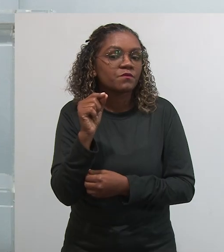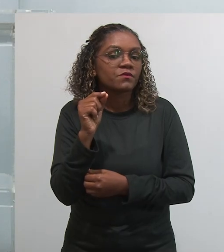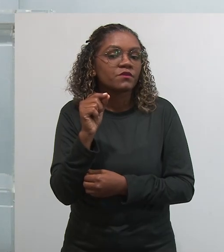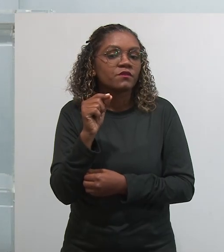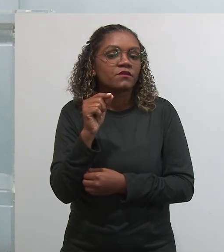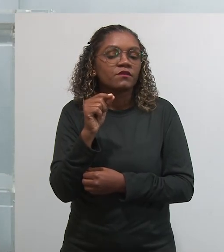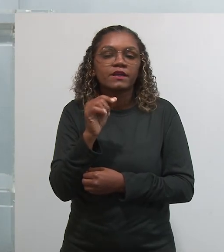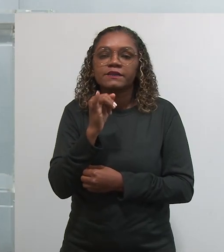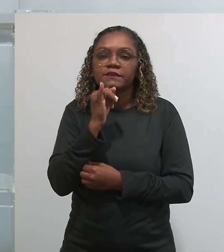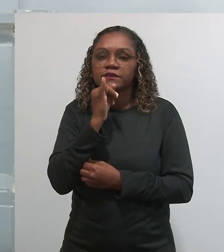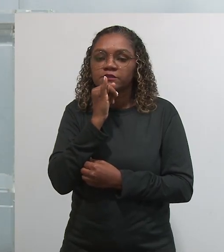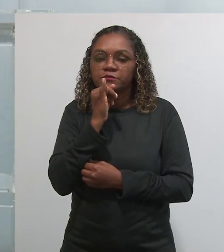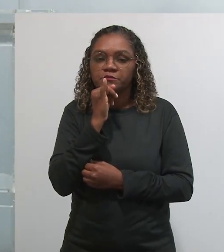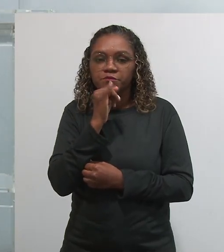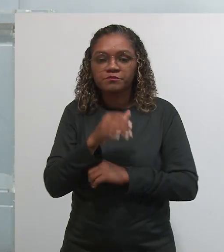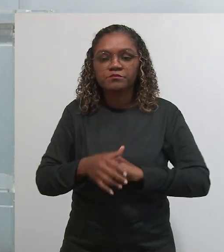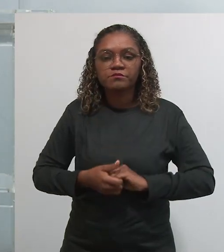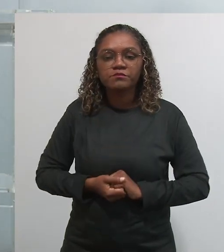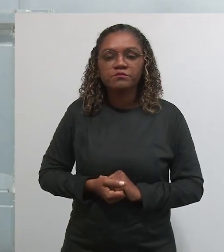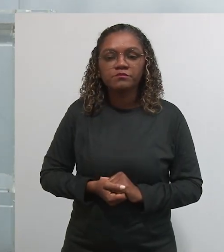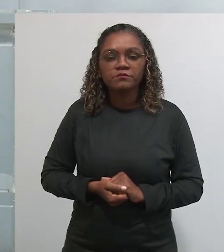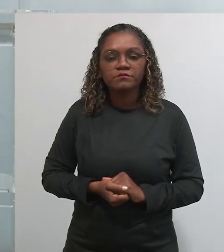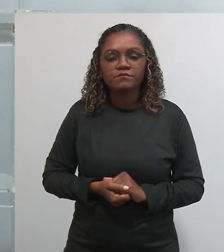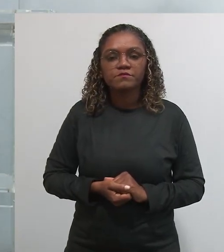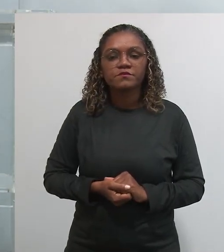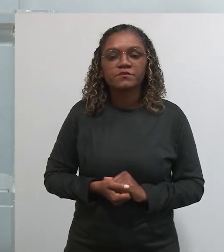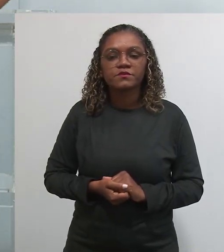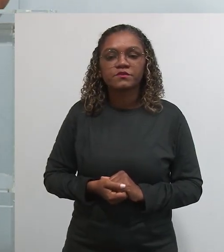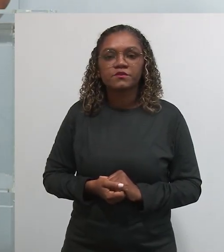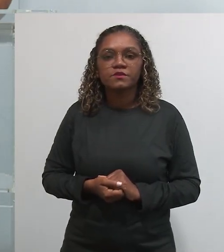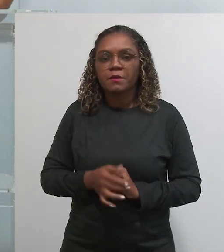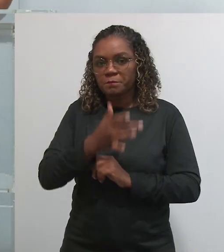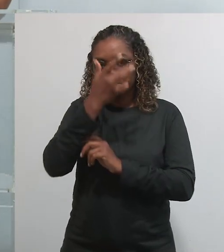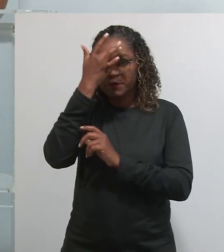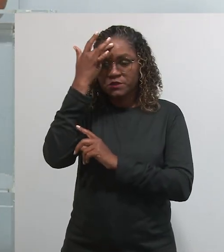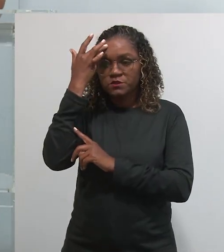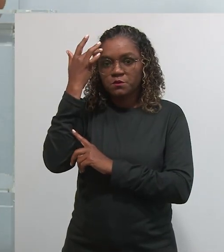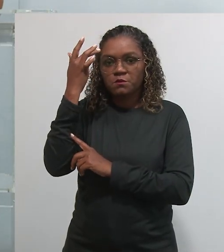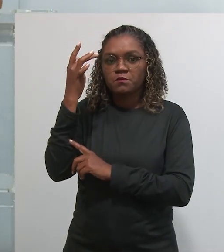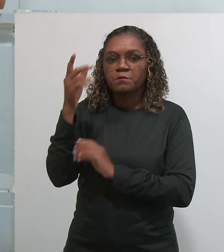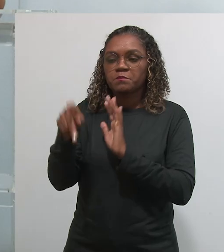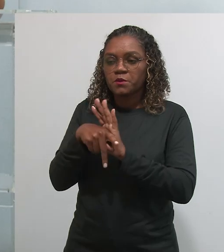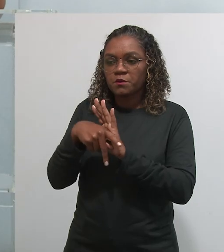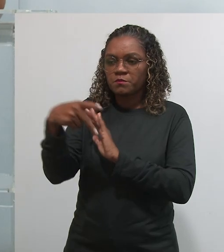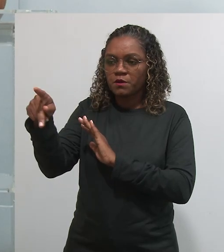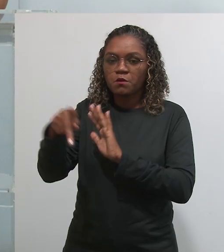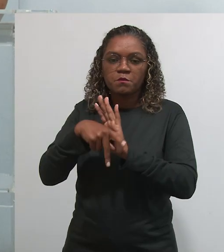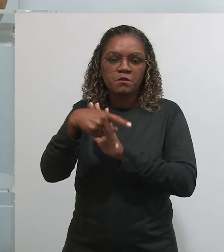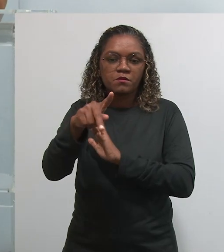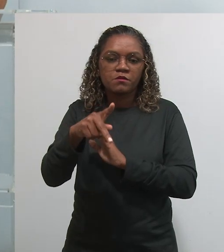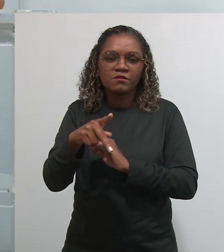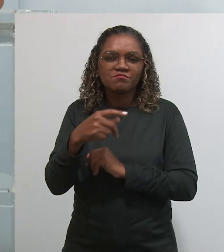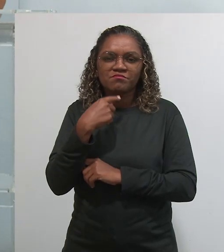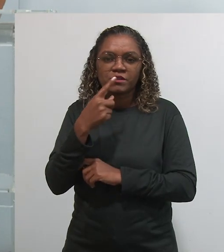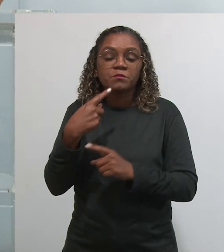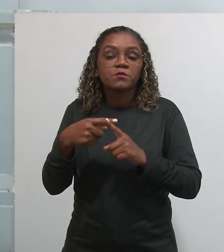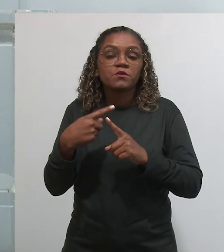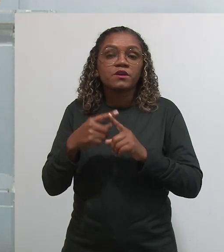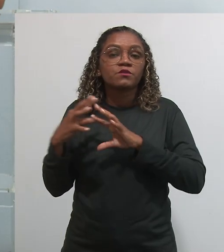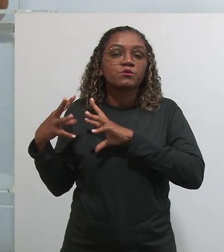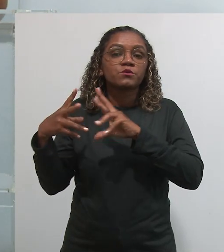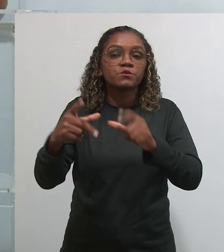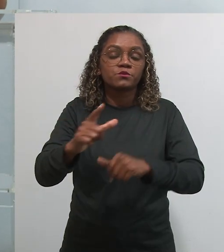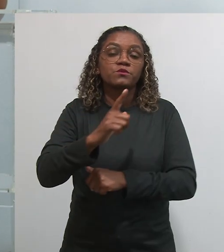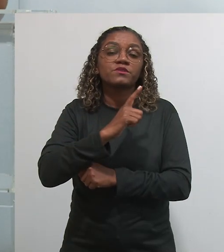como declarar que é um senso de tal ou tal pessoa. O senso comum é um conhecimento que é